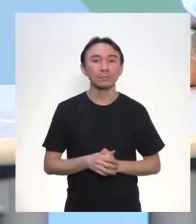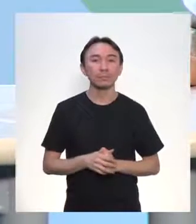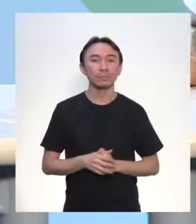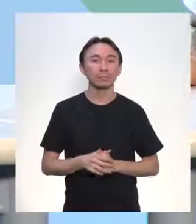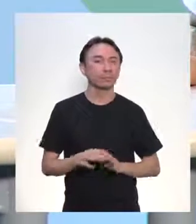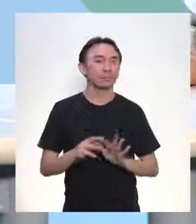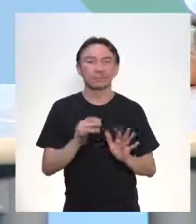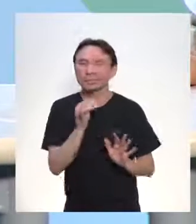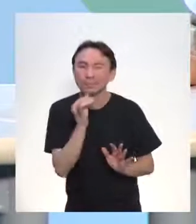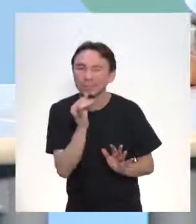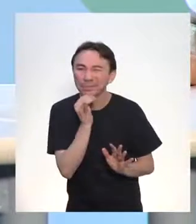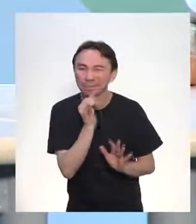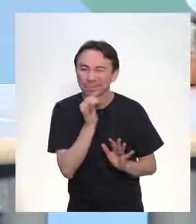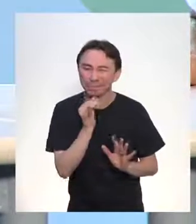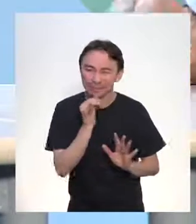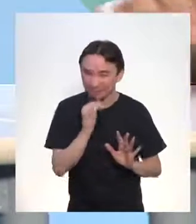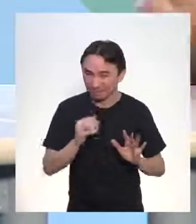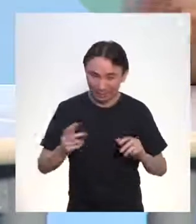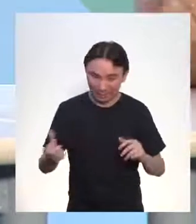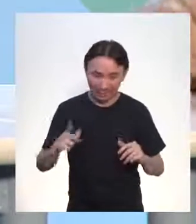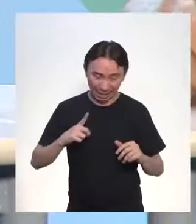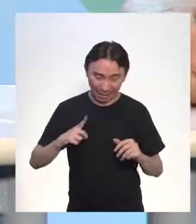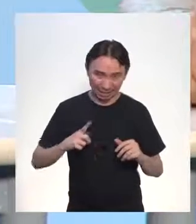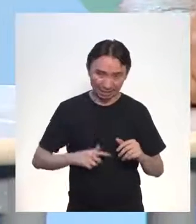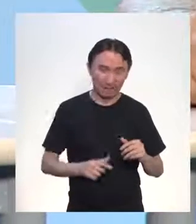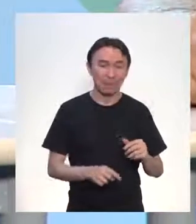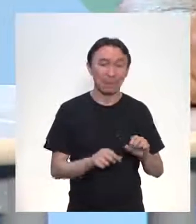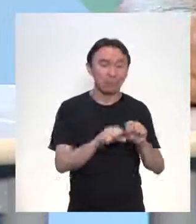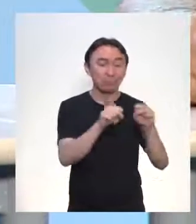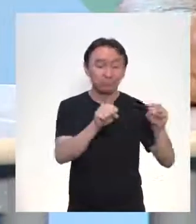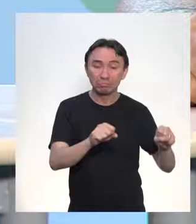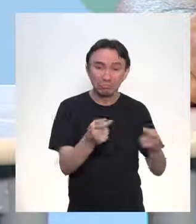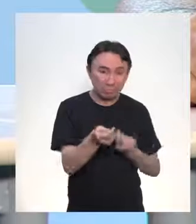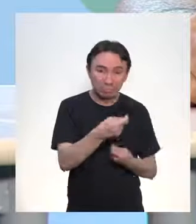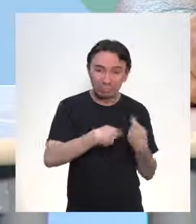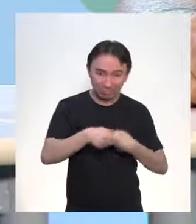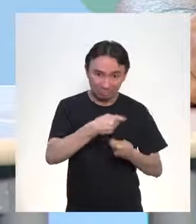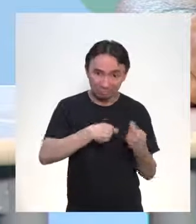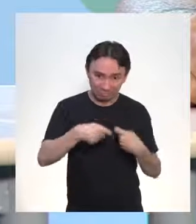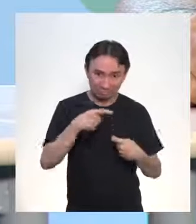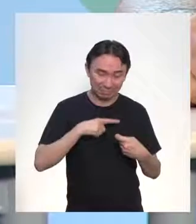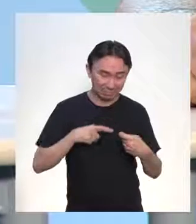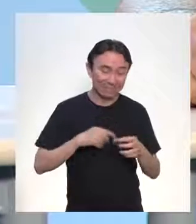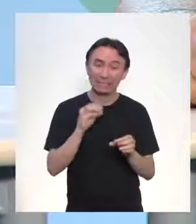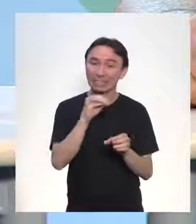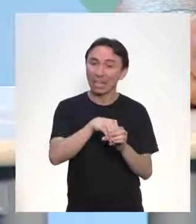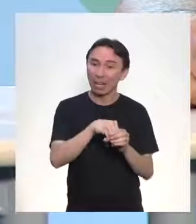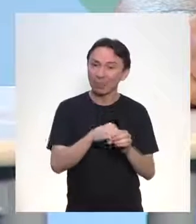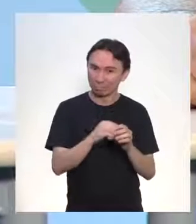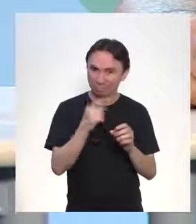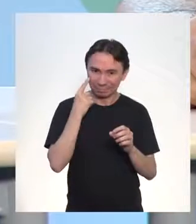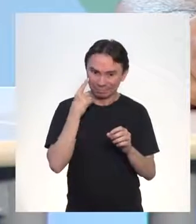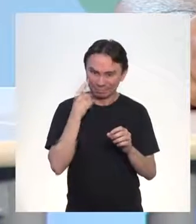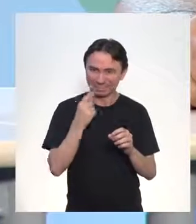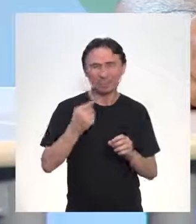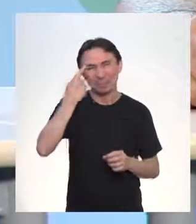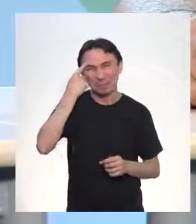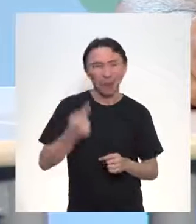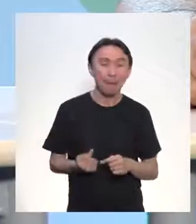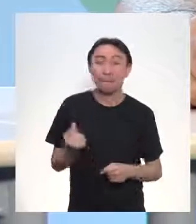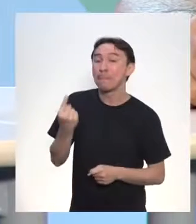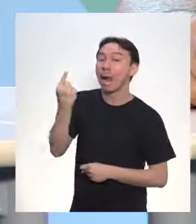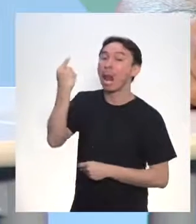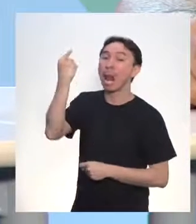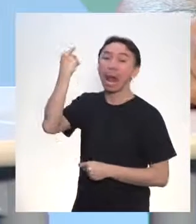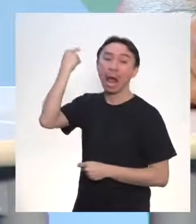Vamos pensar aqui o contexto que está inserido o mercantilismo. Vamos voltar um pouquinho no tempo. Nós tínhamos